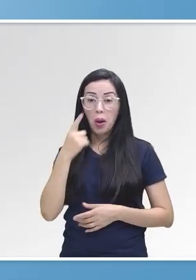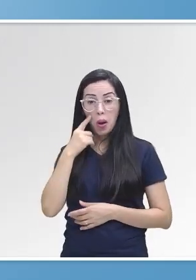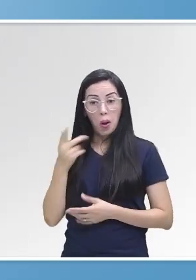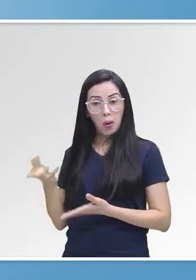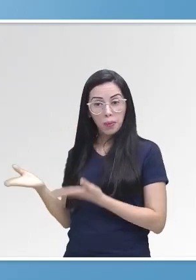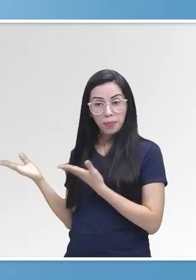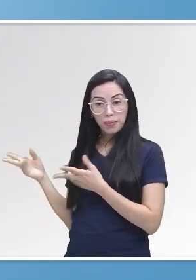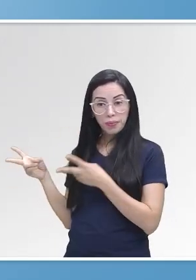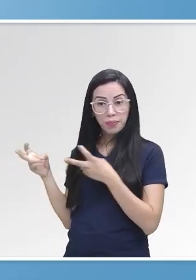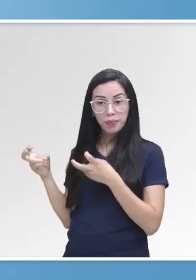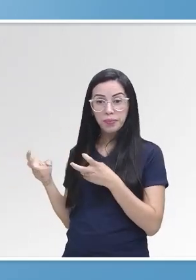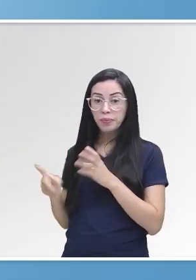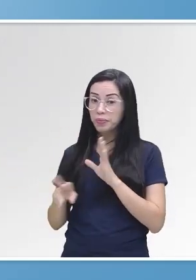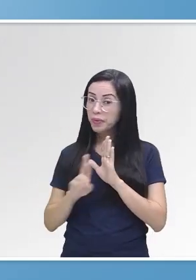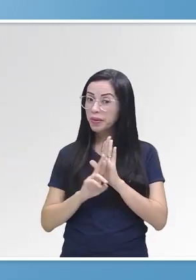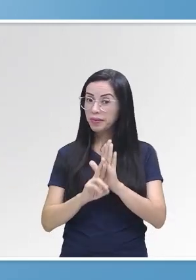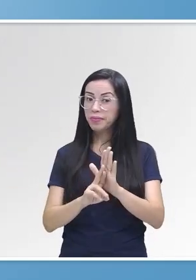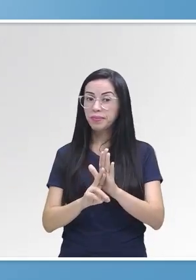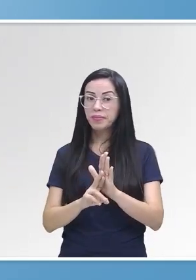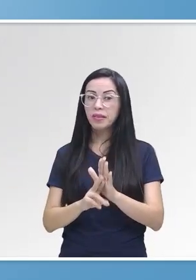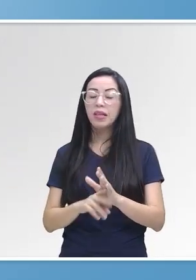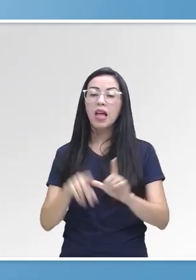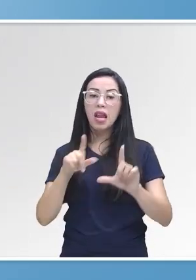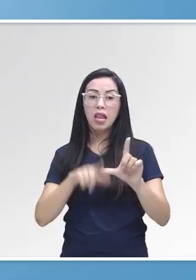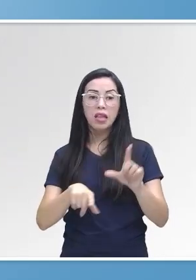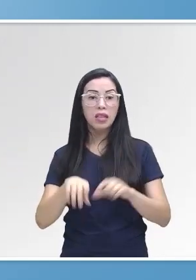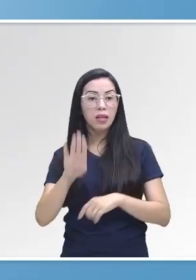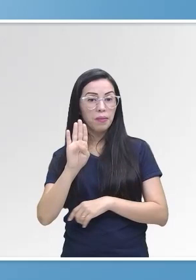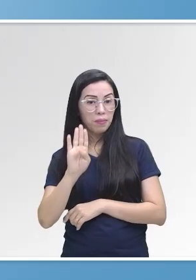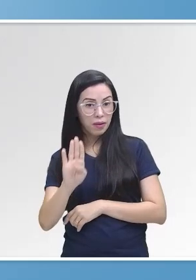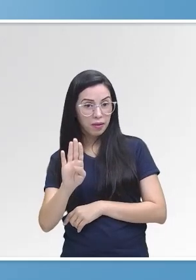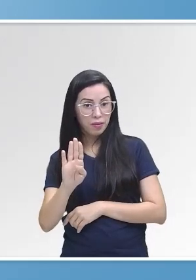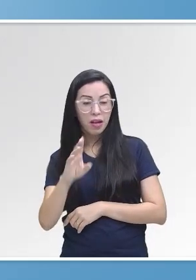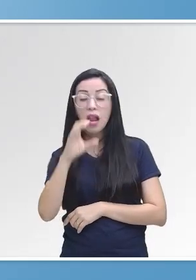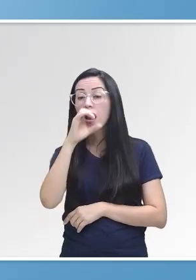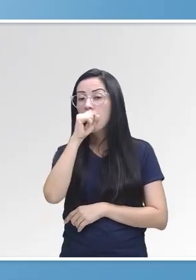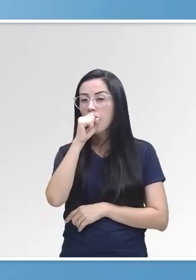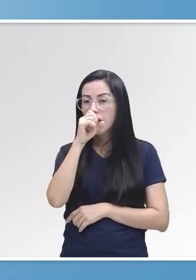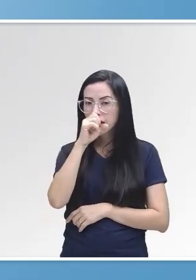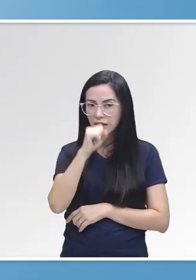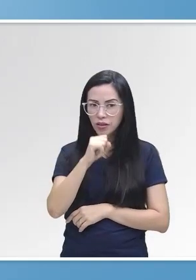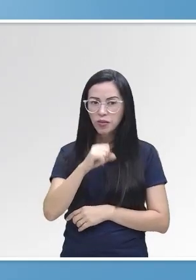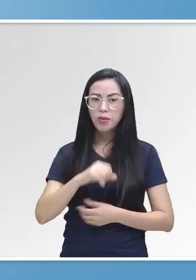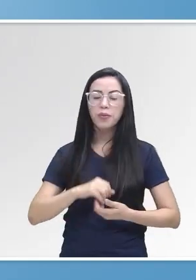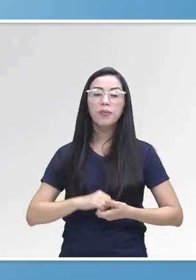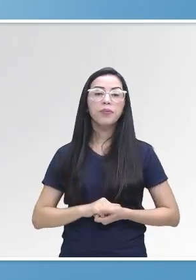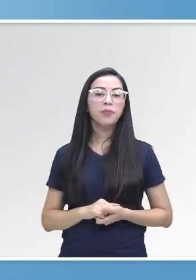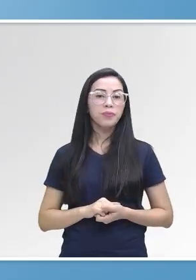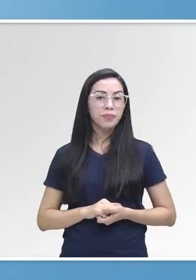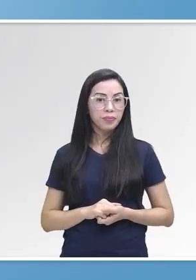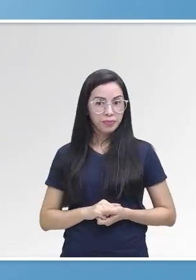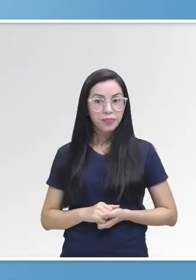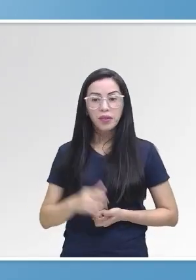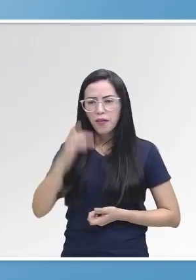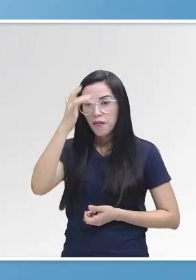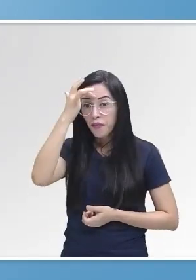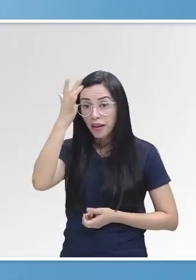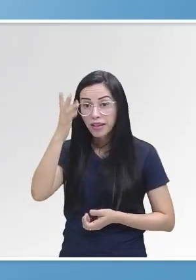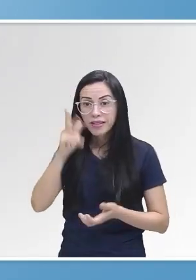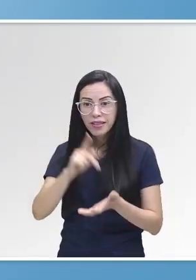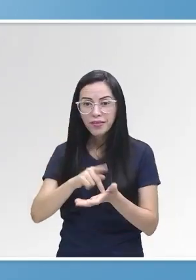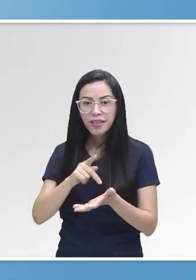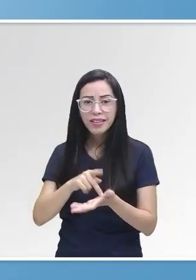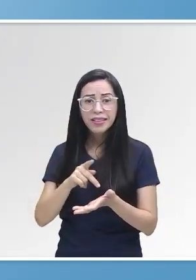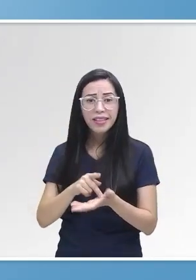gráfica letra B laranja foi bem fácil não foi